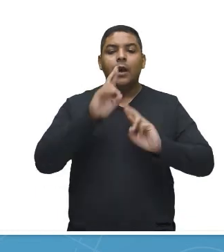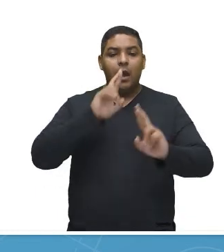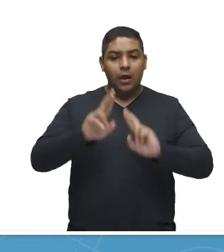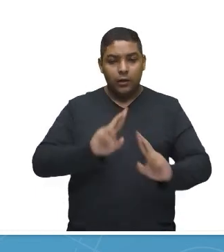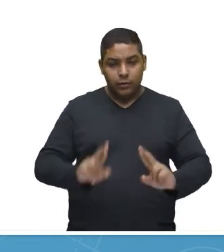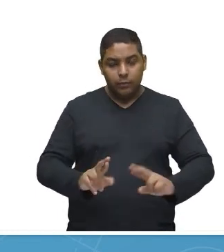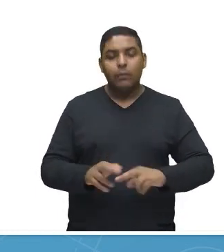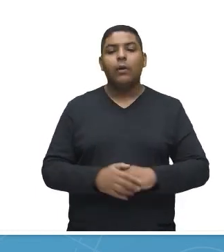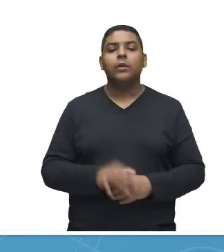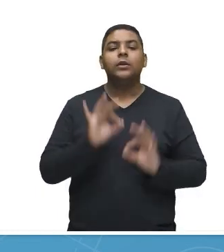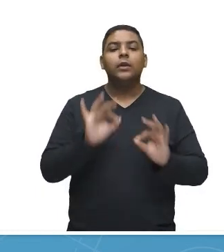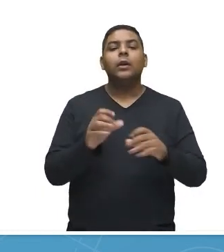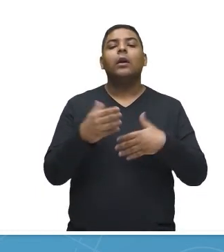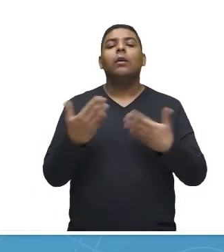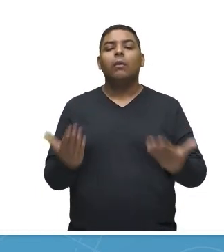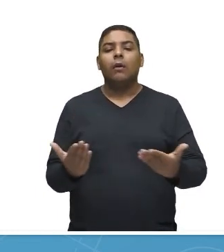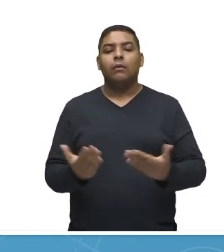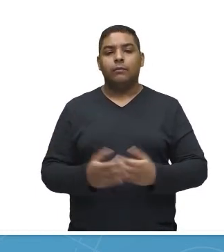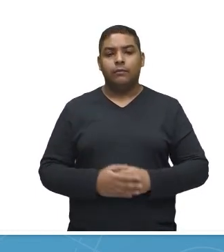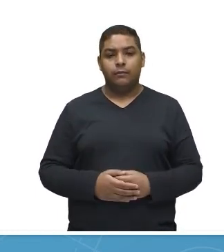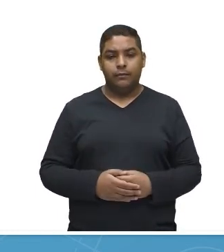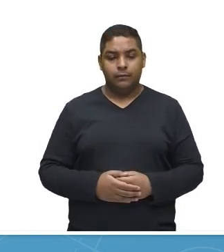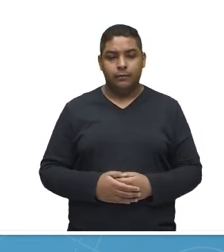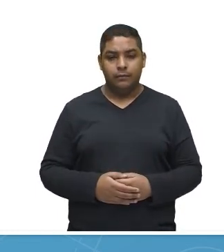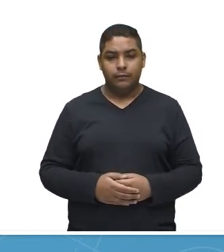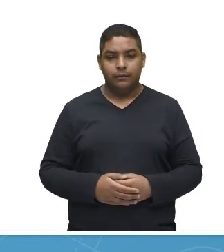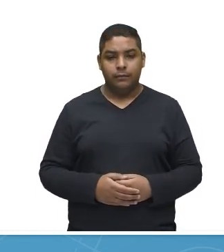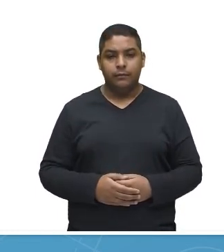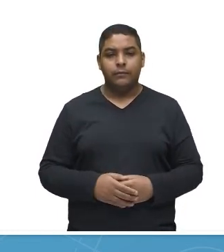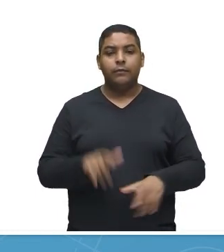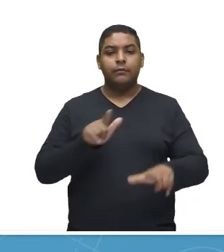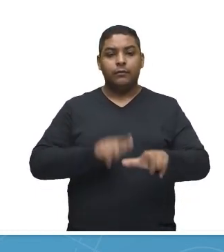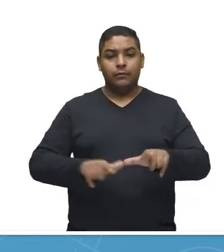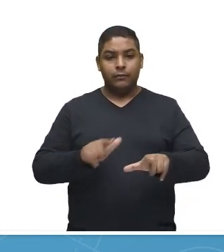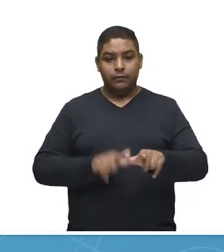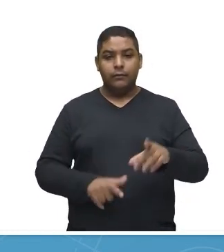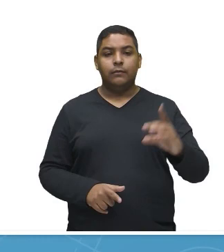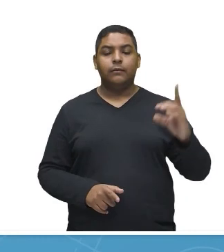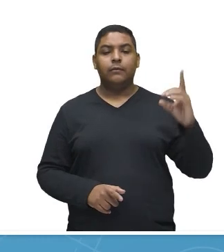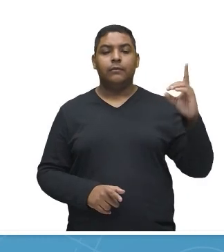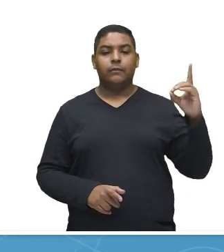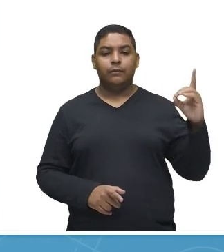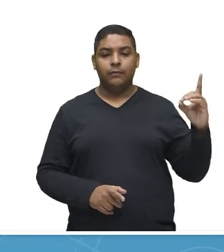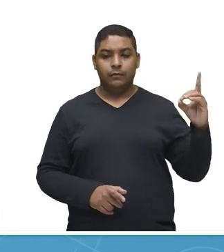essa atividade seria qual? Vamos lá?